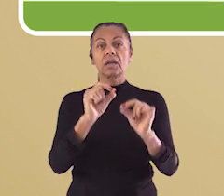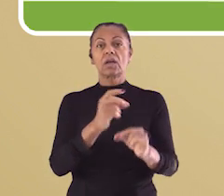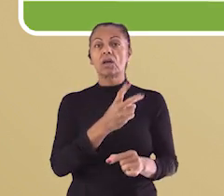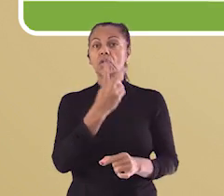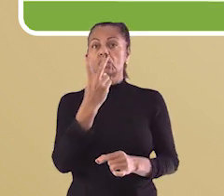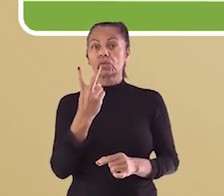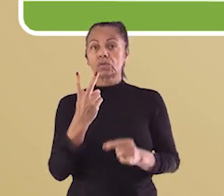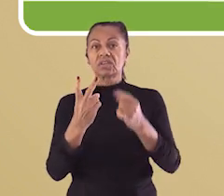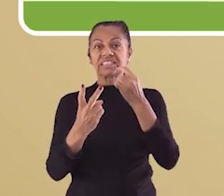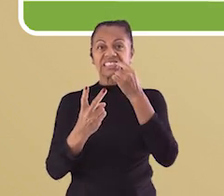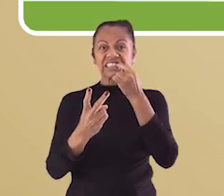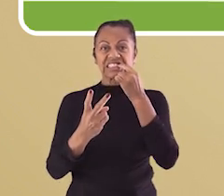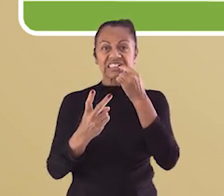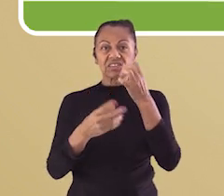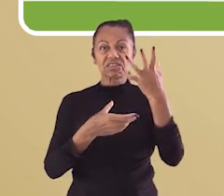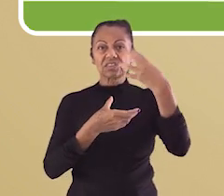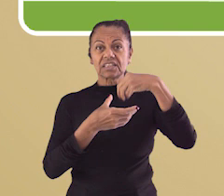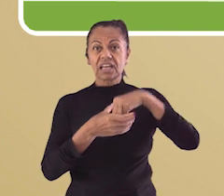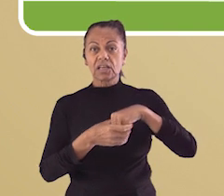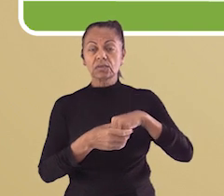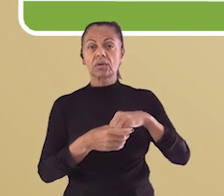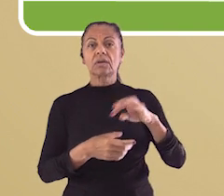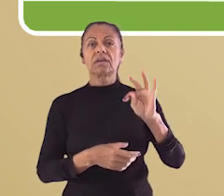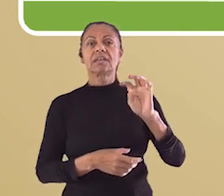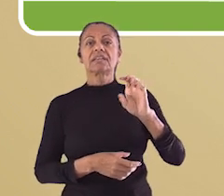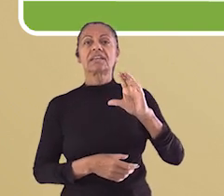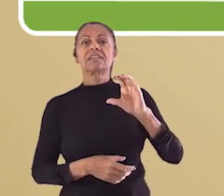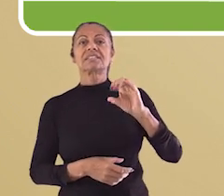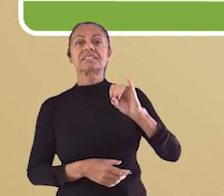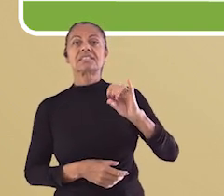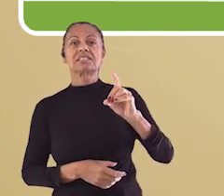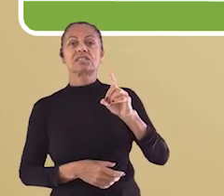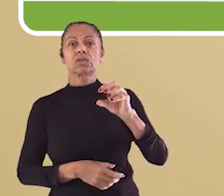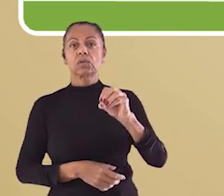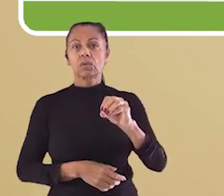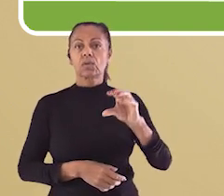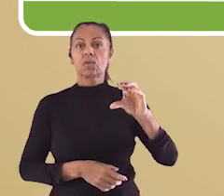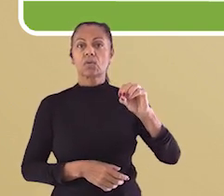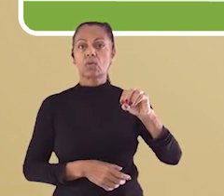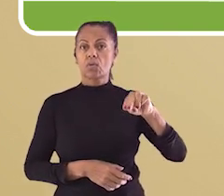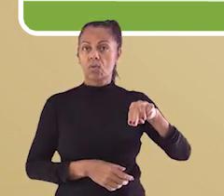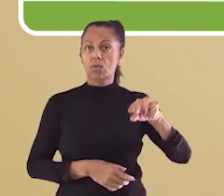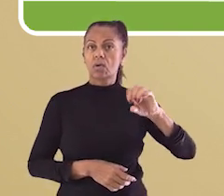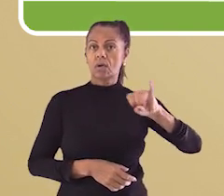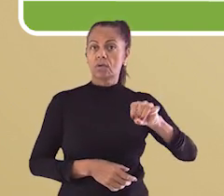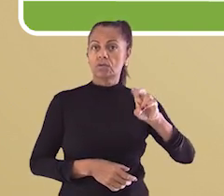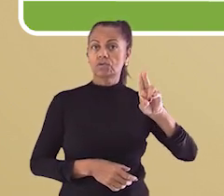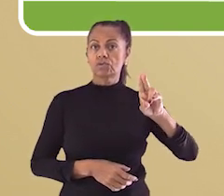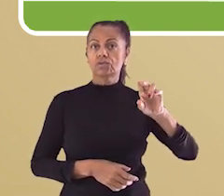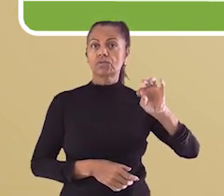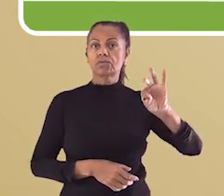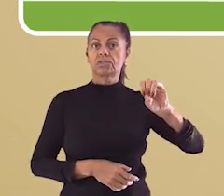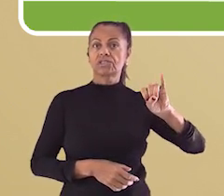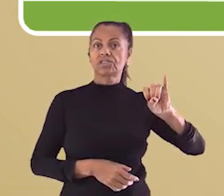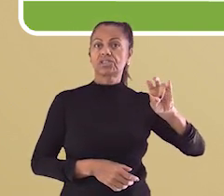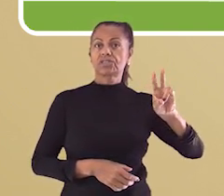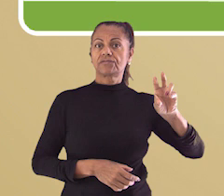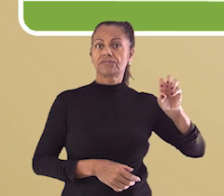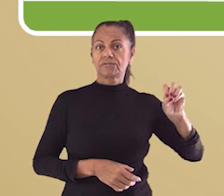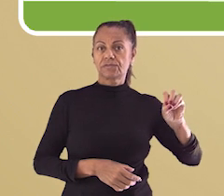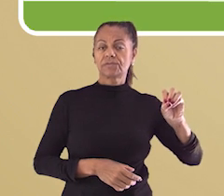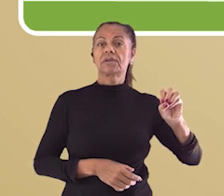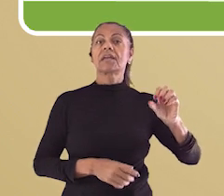Articulações são áreas de mediação entre dois ossos, formadas por tecido conjuntivo. Elas podem ser de